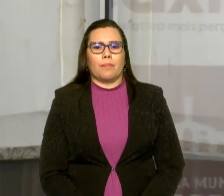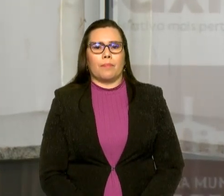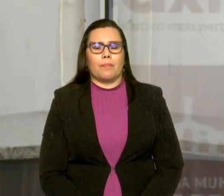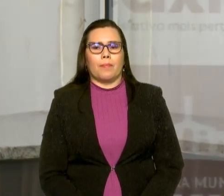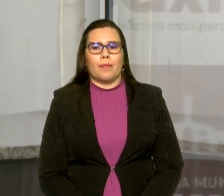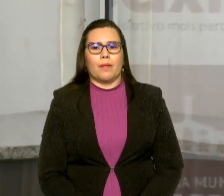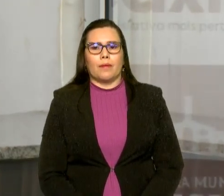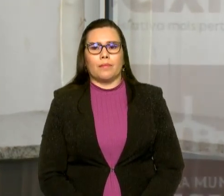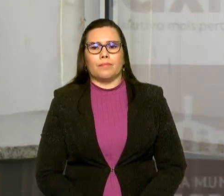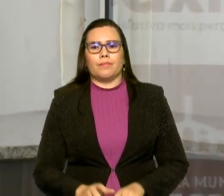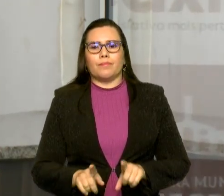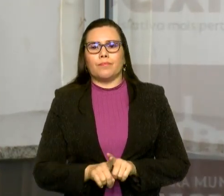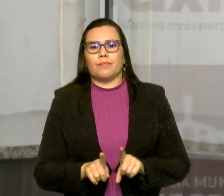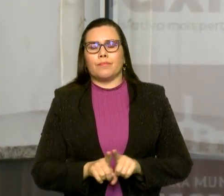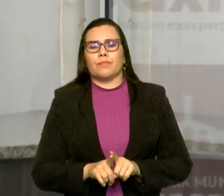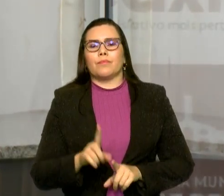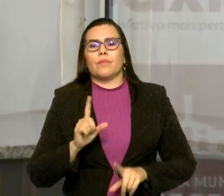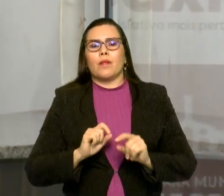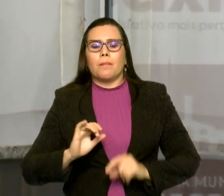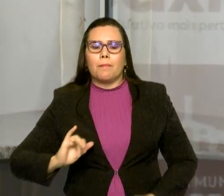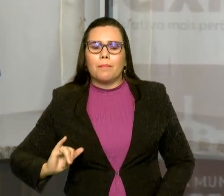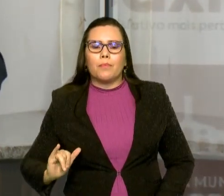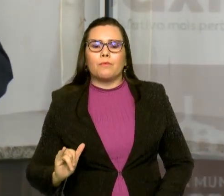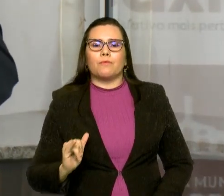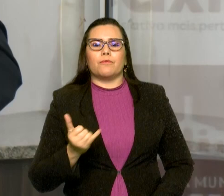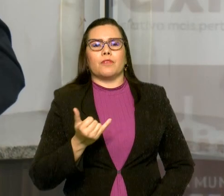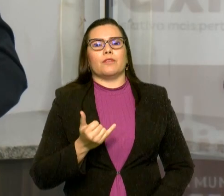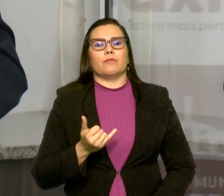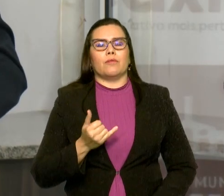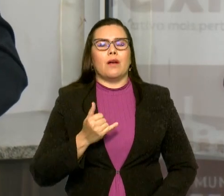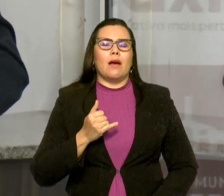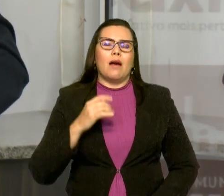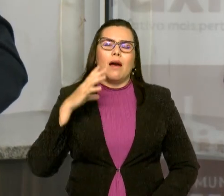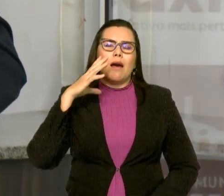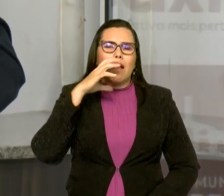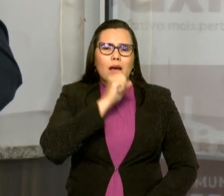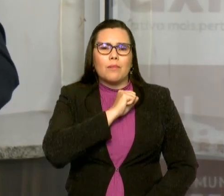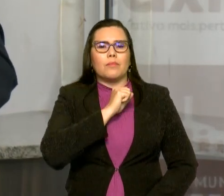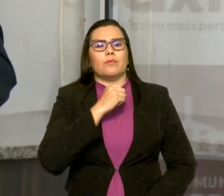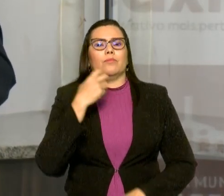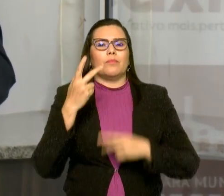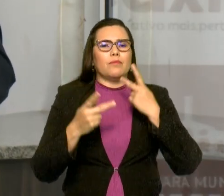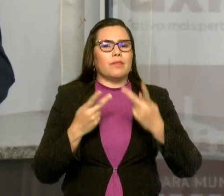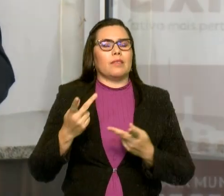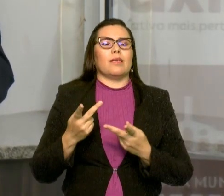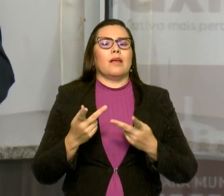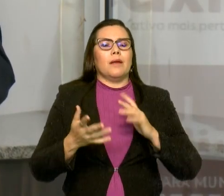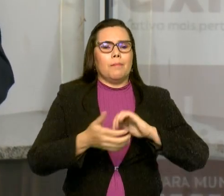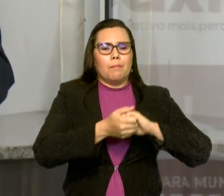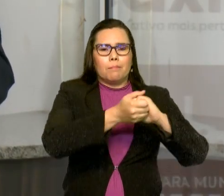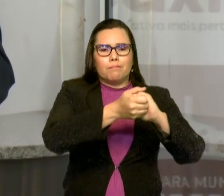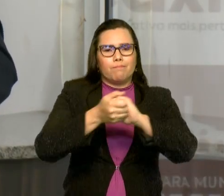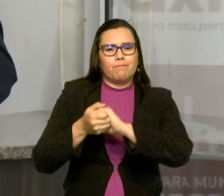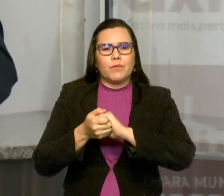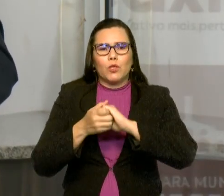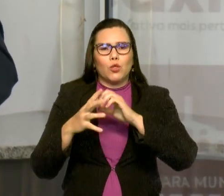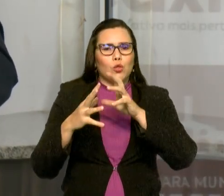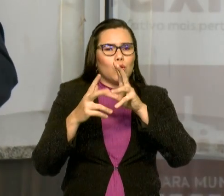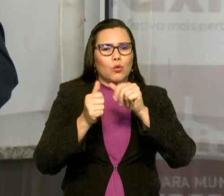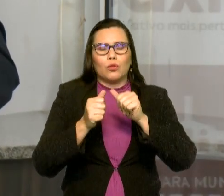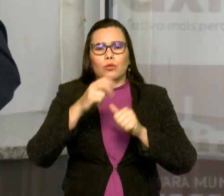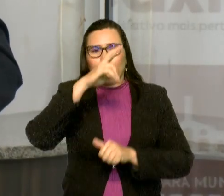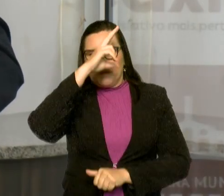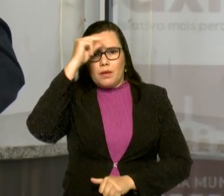regimental, e aproveito em rápidas palavras para cumprimentar os prefeitos aqui presentes. Prefeito da cidade